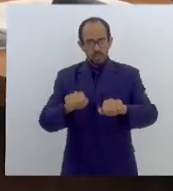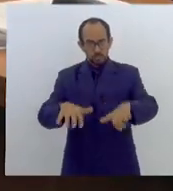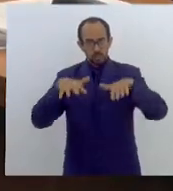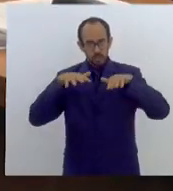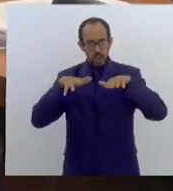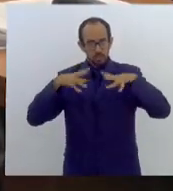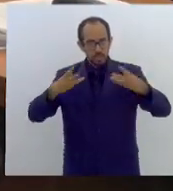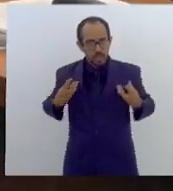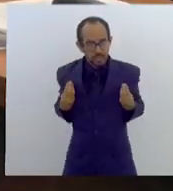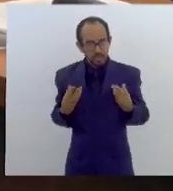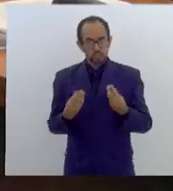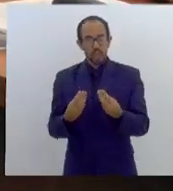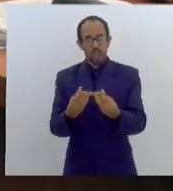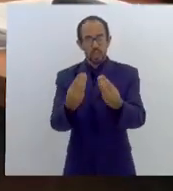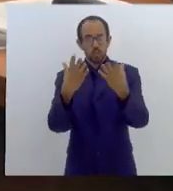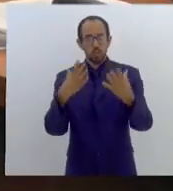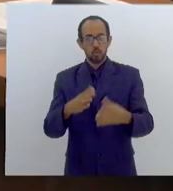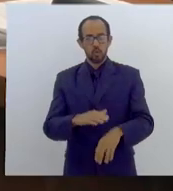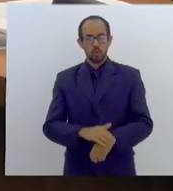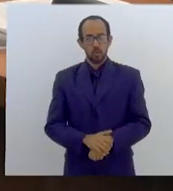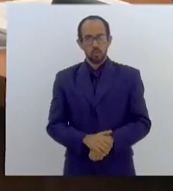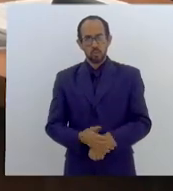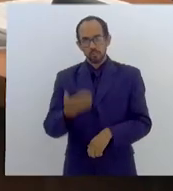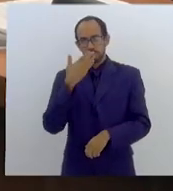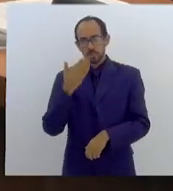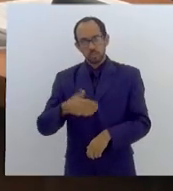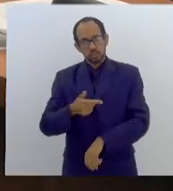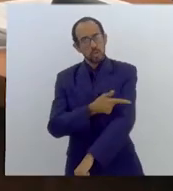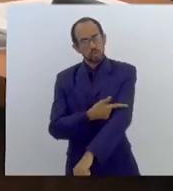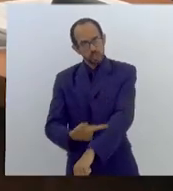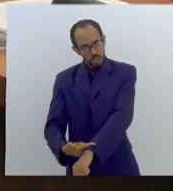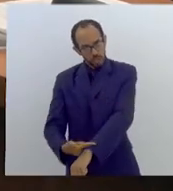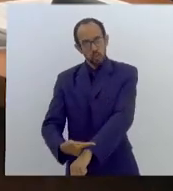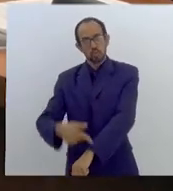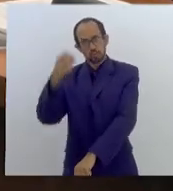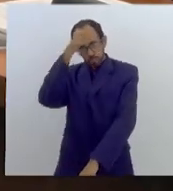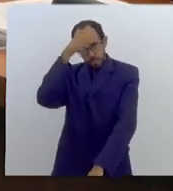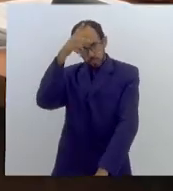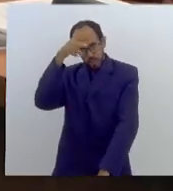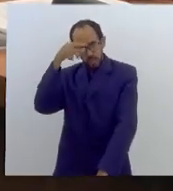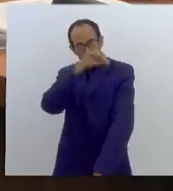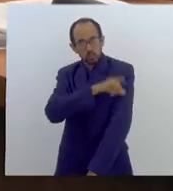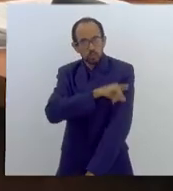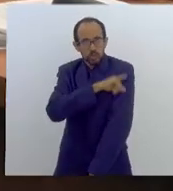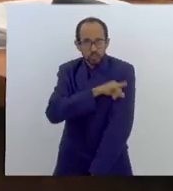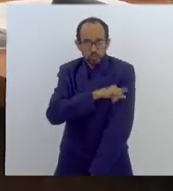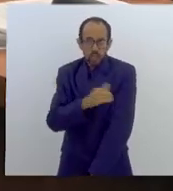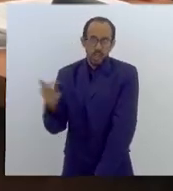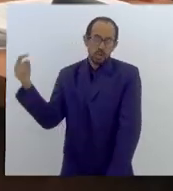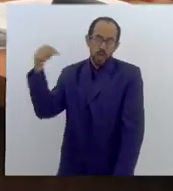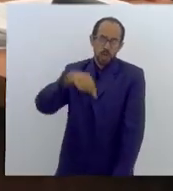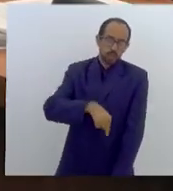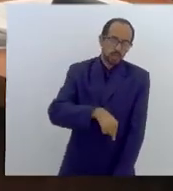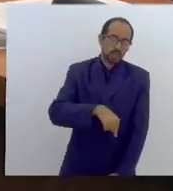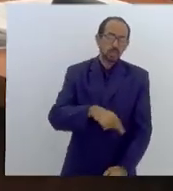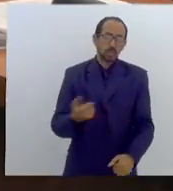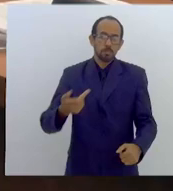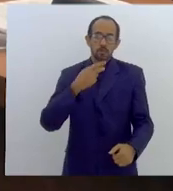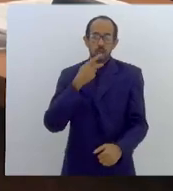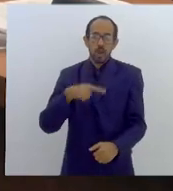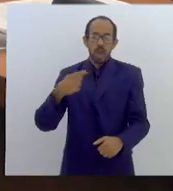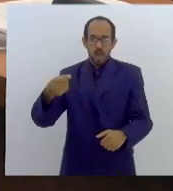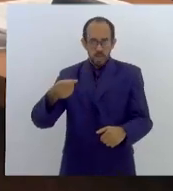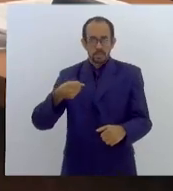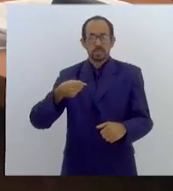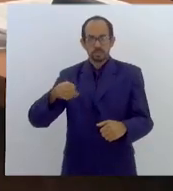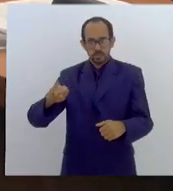estar cheio. Vamos chamar o generoso prefeito do Rio de Janeiro para ele dizer que ele não quer, que ele vai